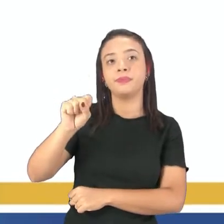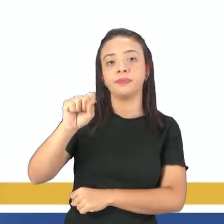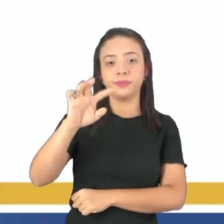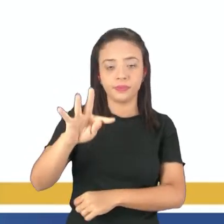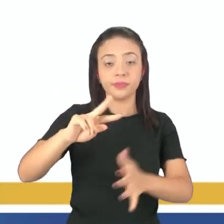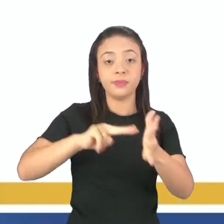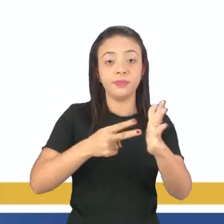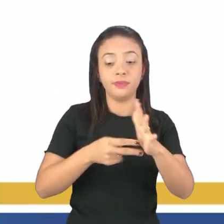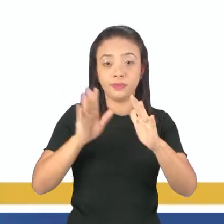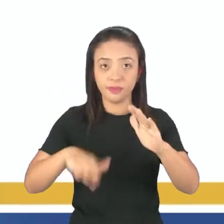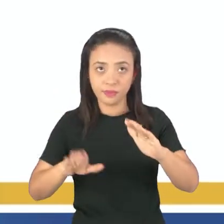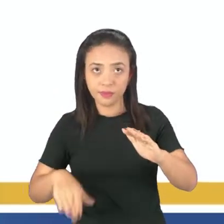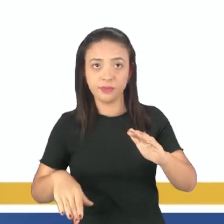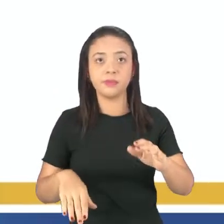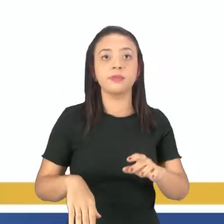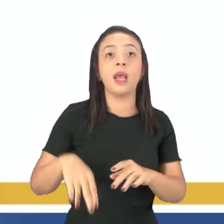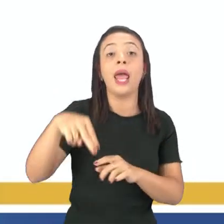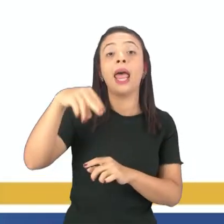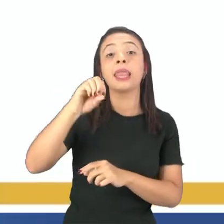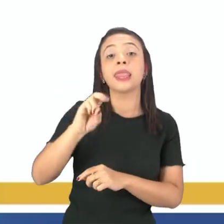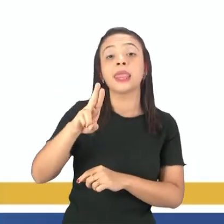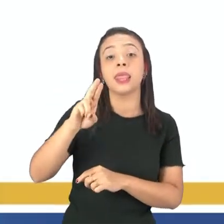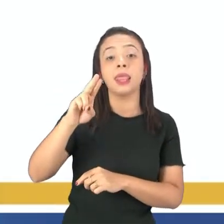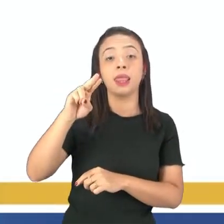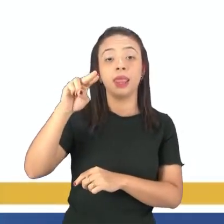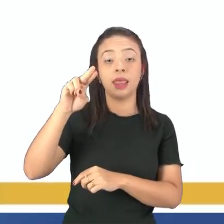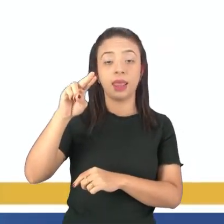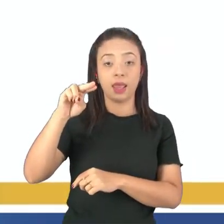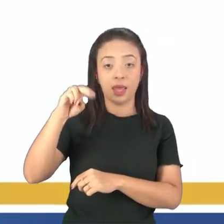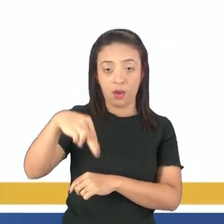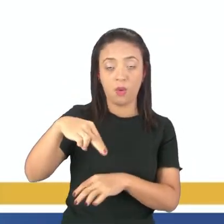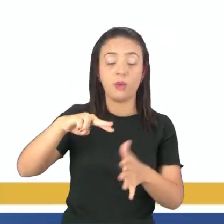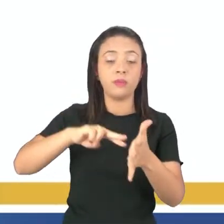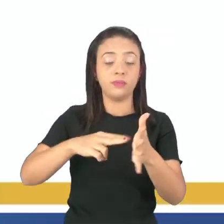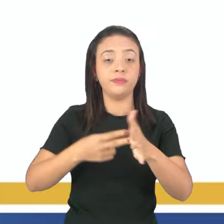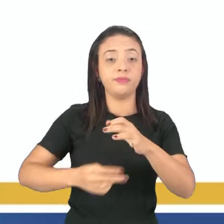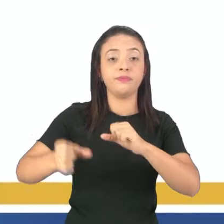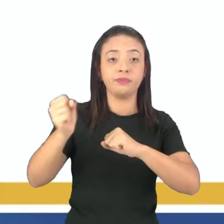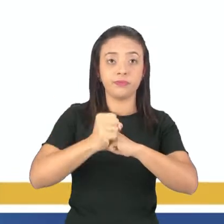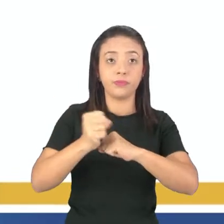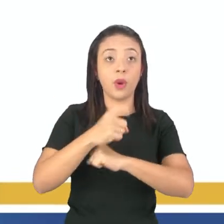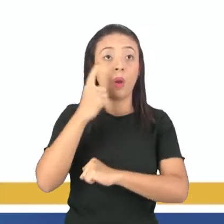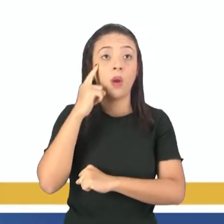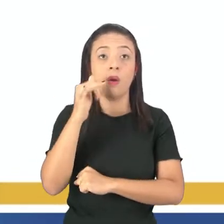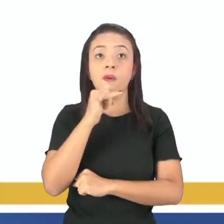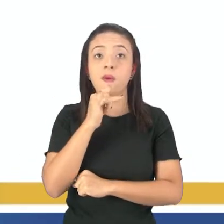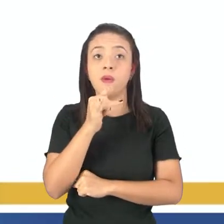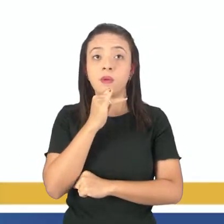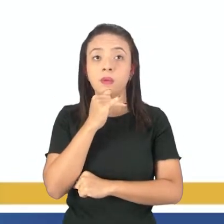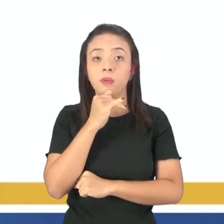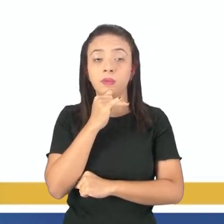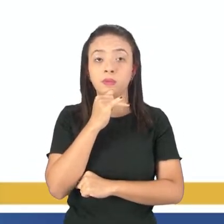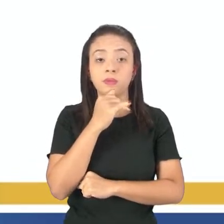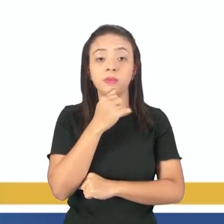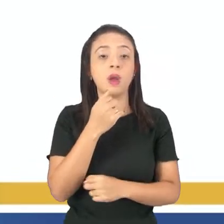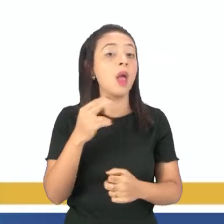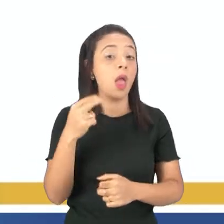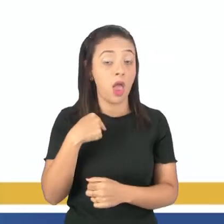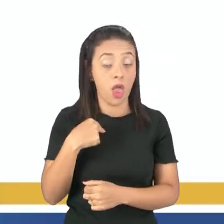usar e noun é o nosso substantivo. Então, observem que no exemplo eu coloquei na mesma cor da estrutura para vocês entenderem